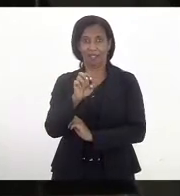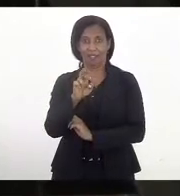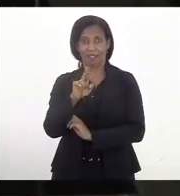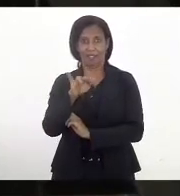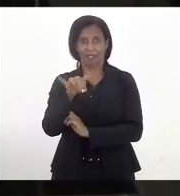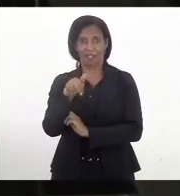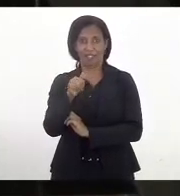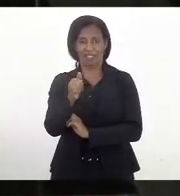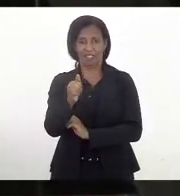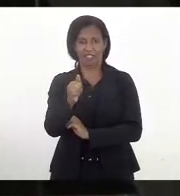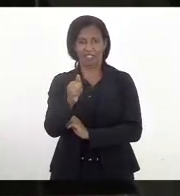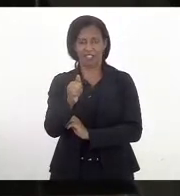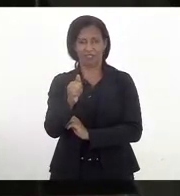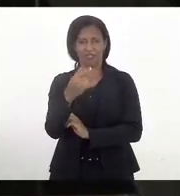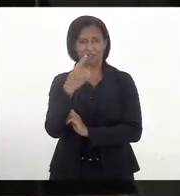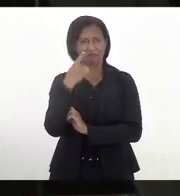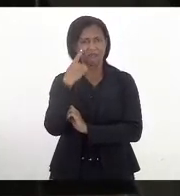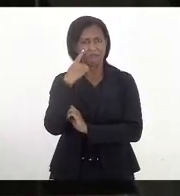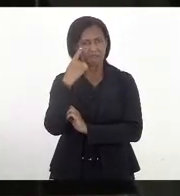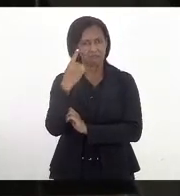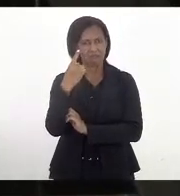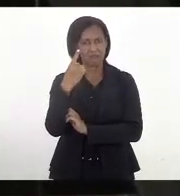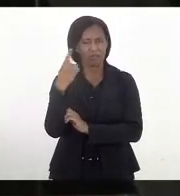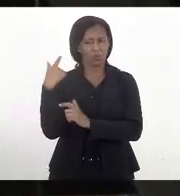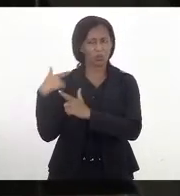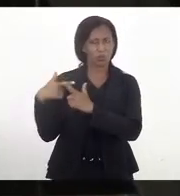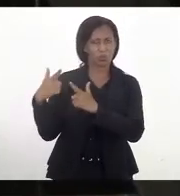diante da penúria do estado